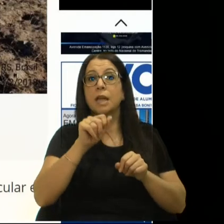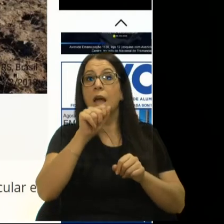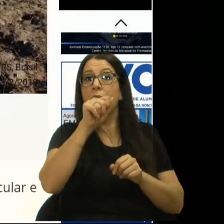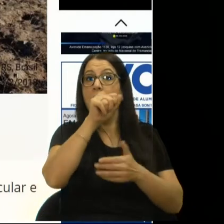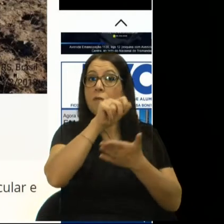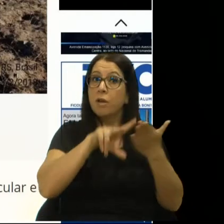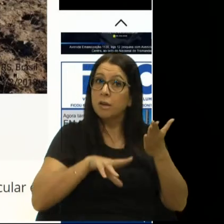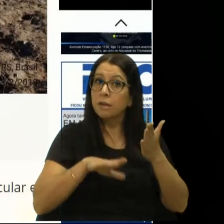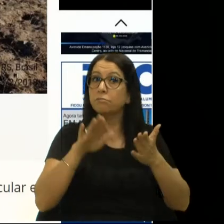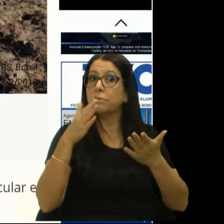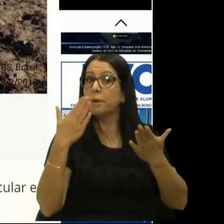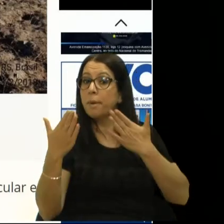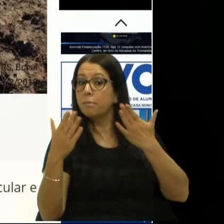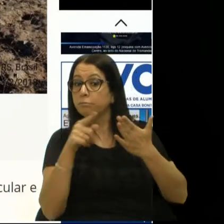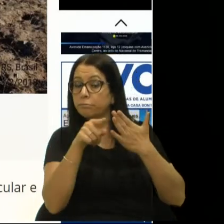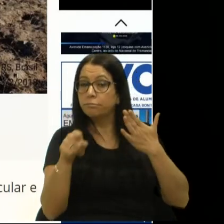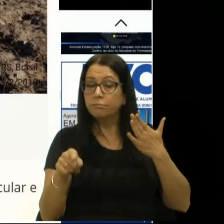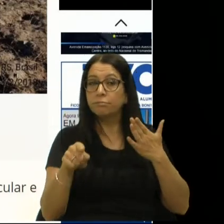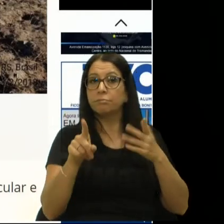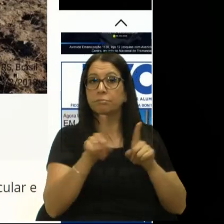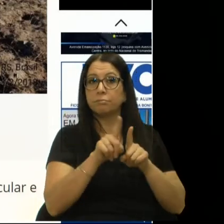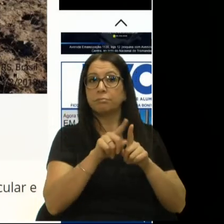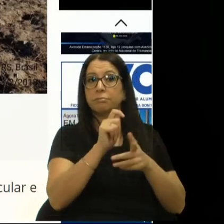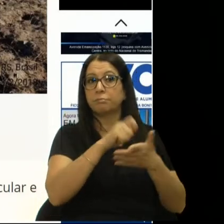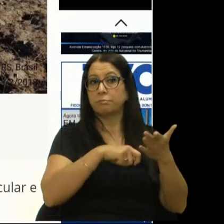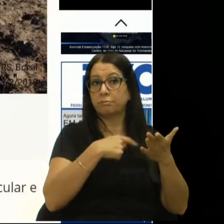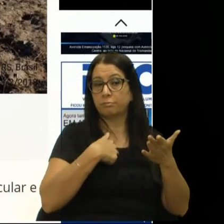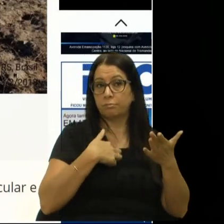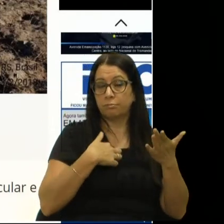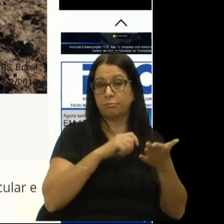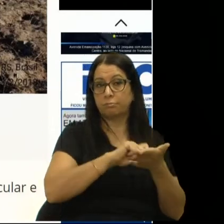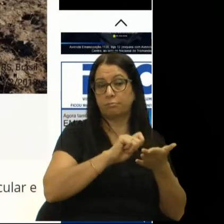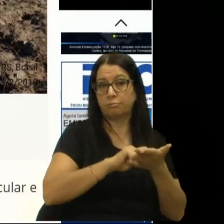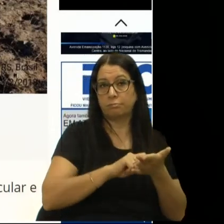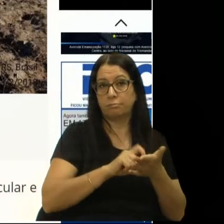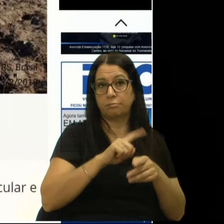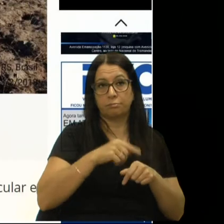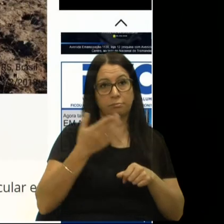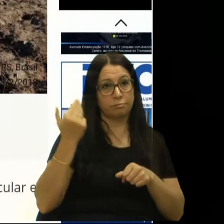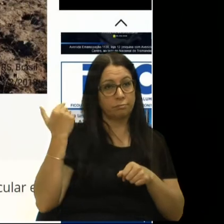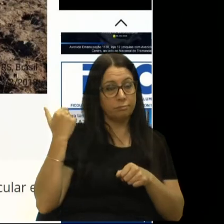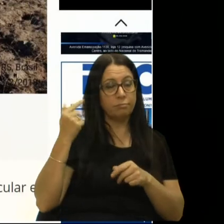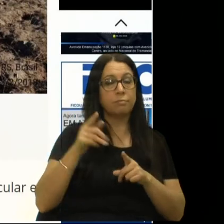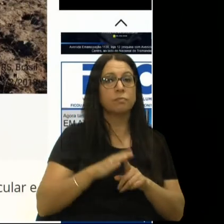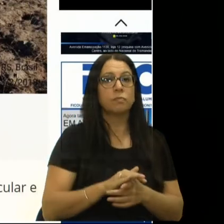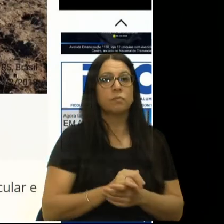também foi uma indicação dessa vereadora em momentos anteriores,